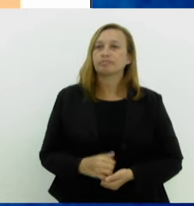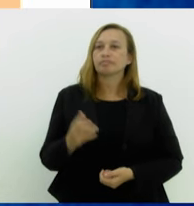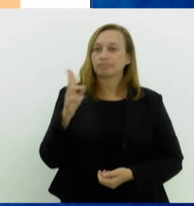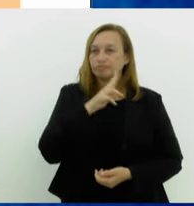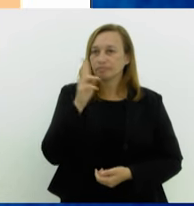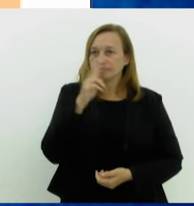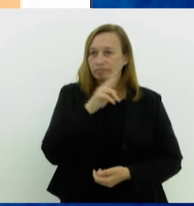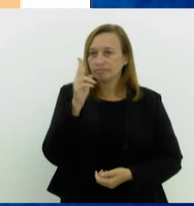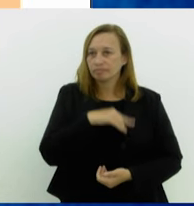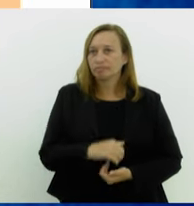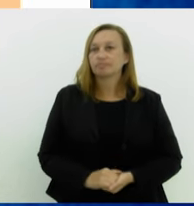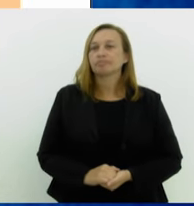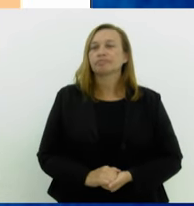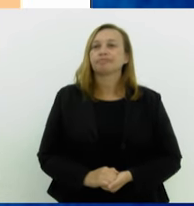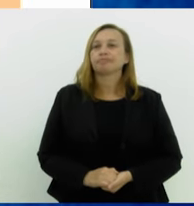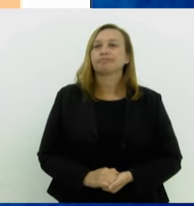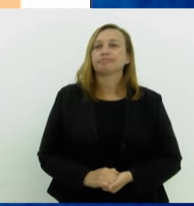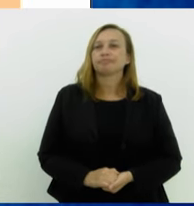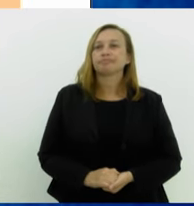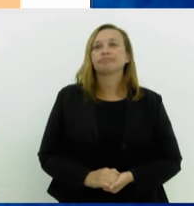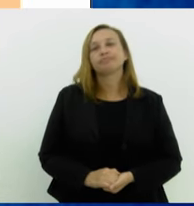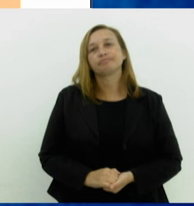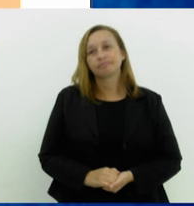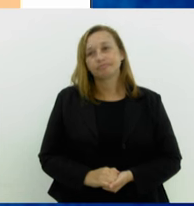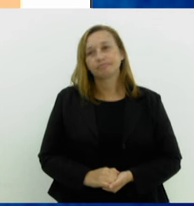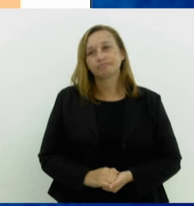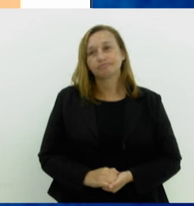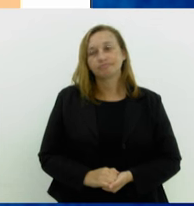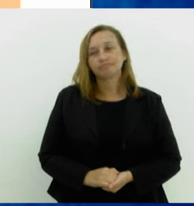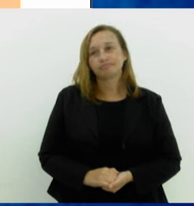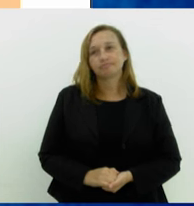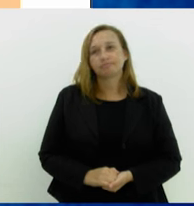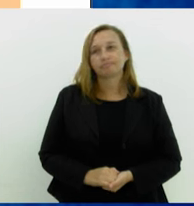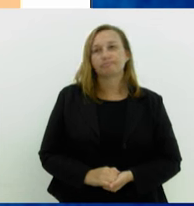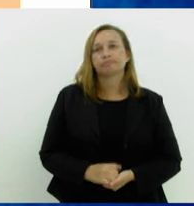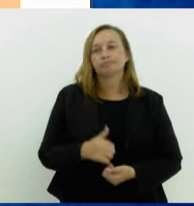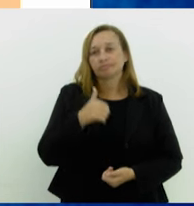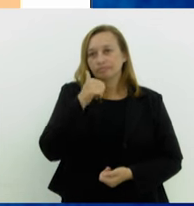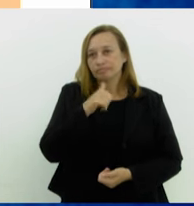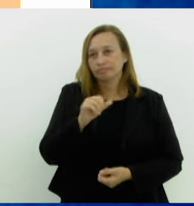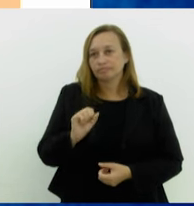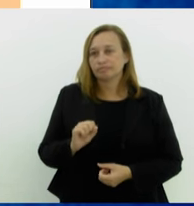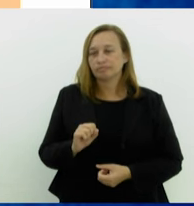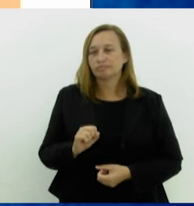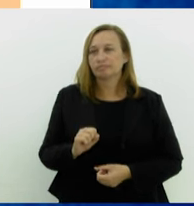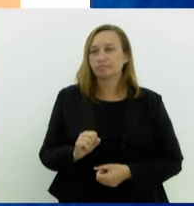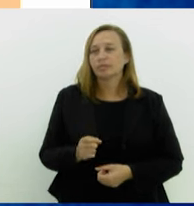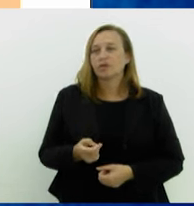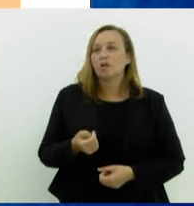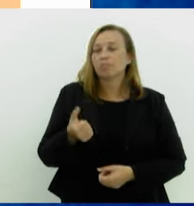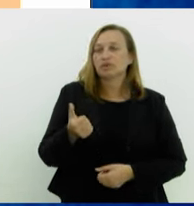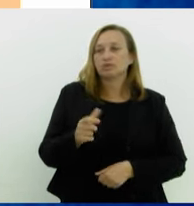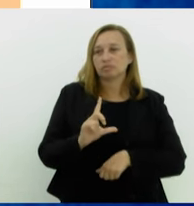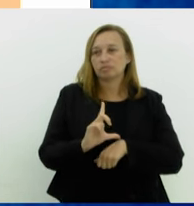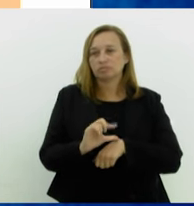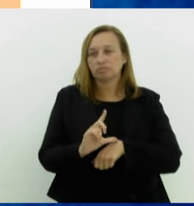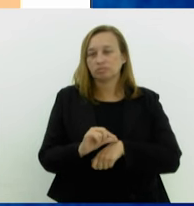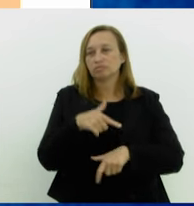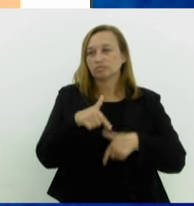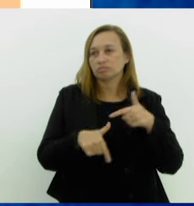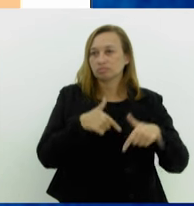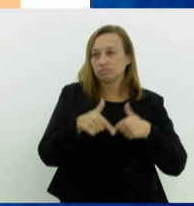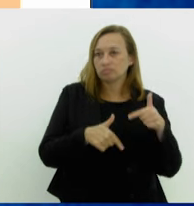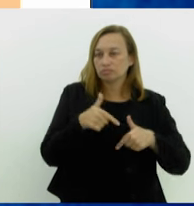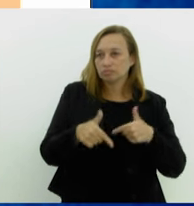rapidamente eu quero Ó mas ao mesmo tempo que ela é a cara do empreendorismo essas mulheres dedicam menos horas pro próprio negócio Elas têm